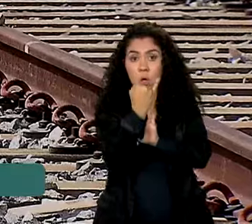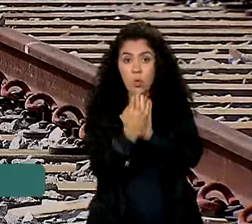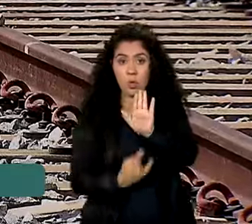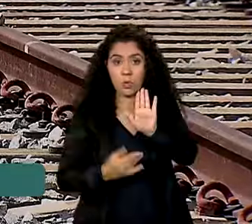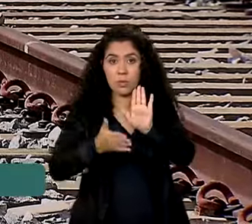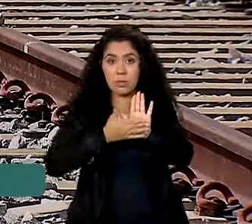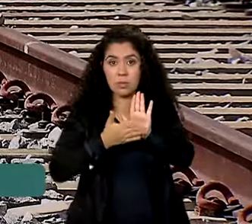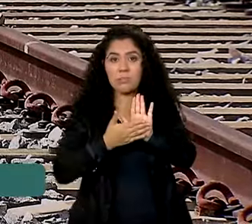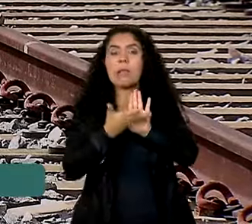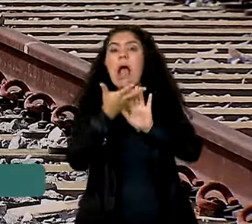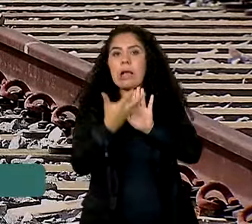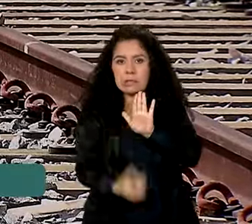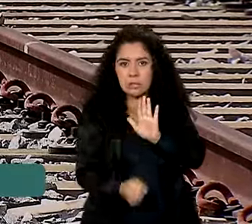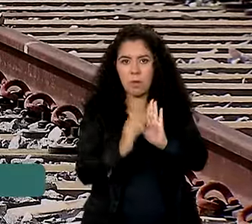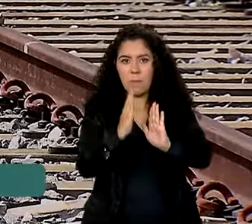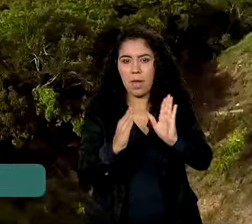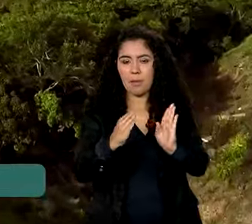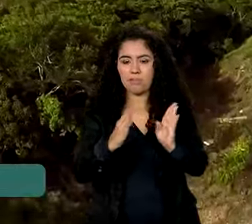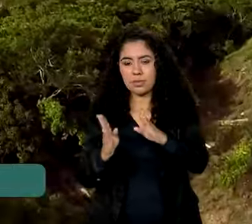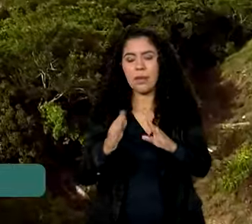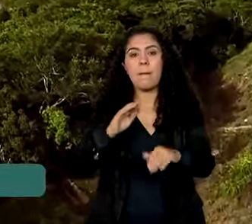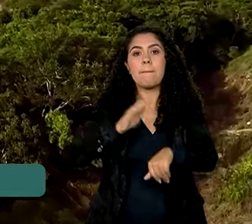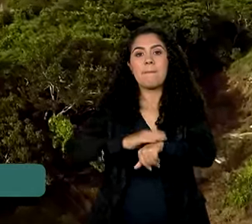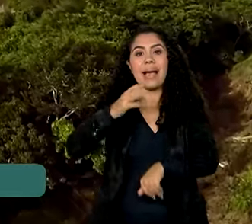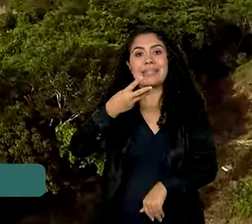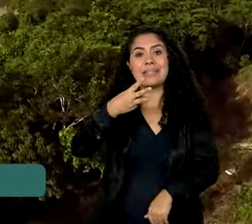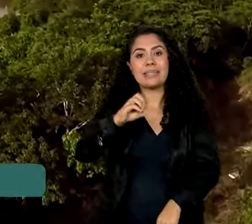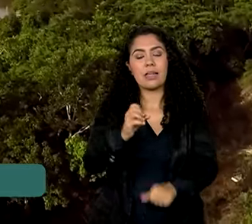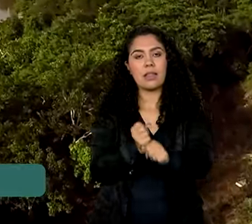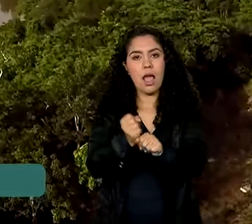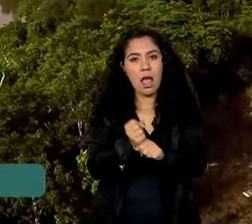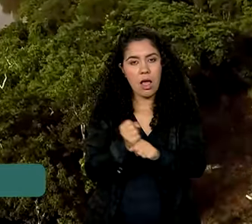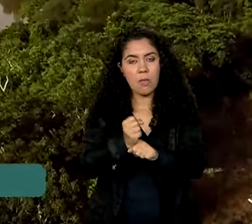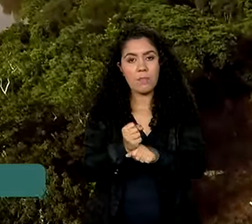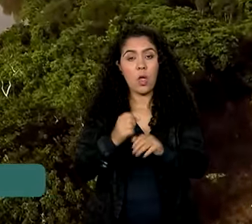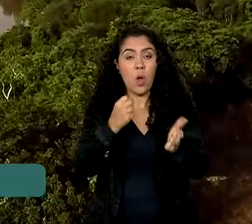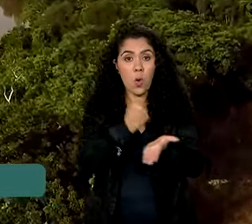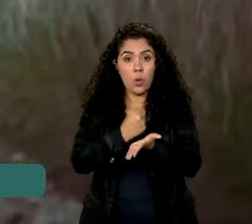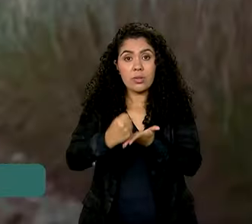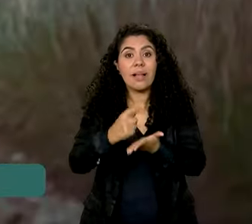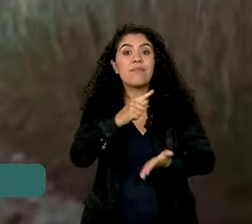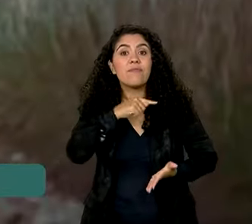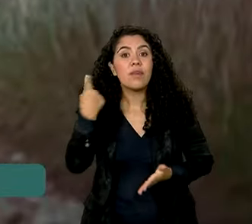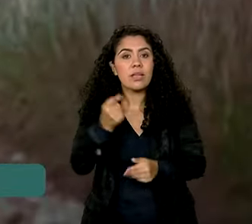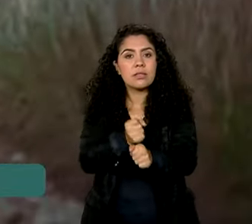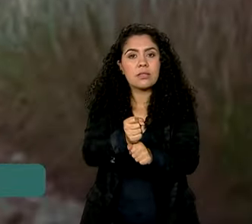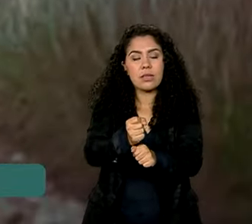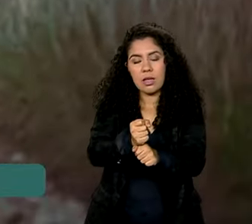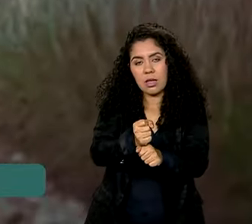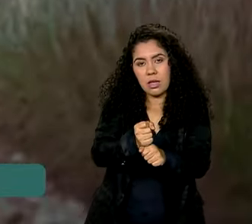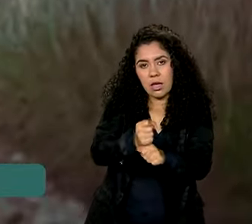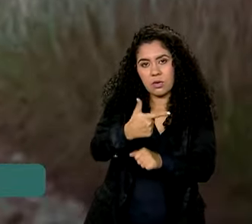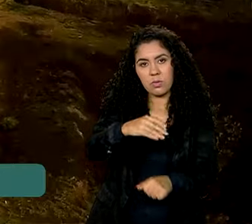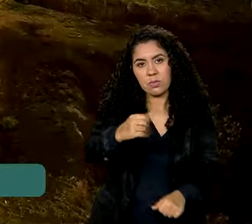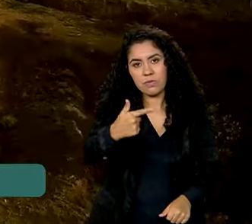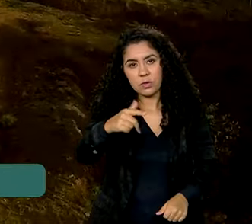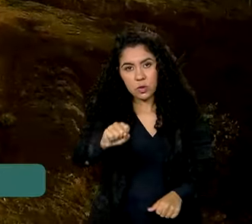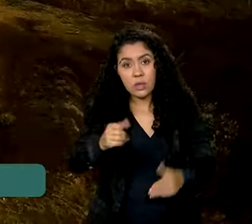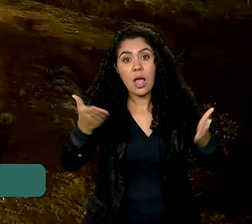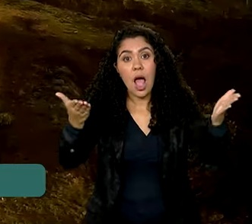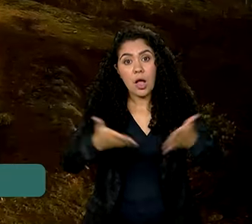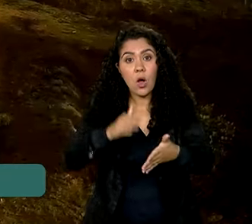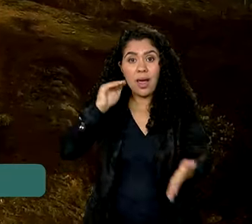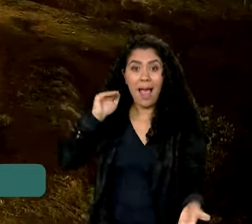prorrogação do prazo por mais 30 anos. O contrato, que venceria em 2028, a partir de agora vai valer